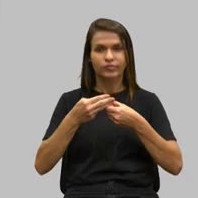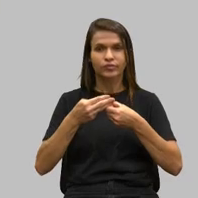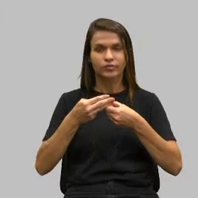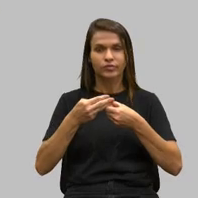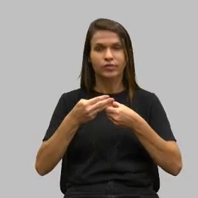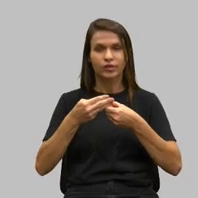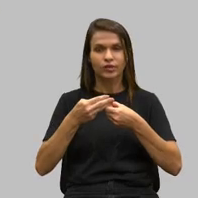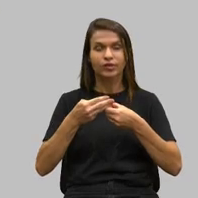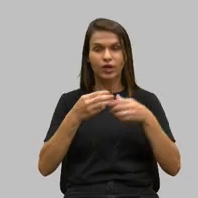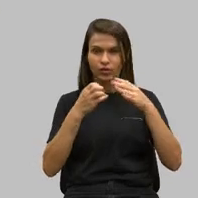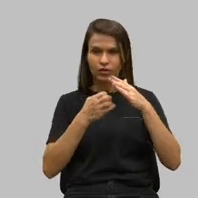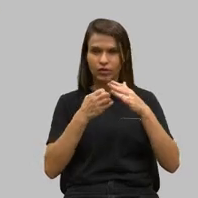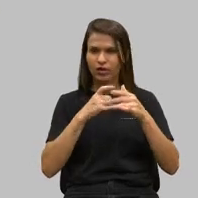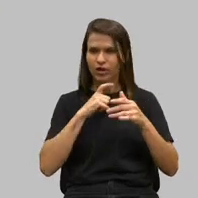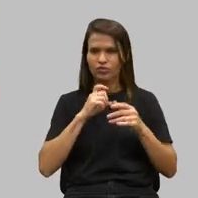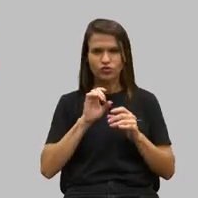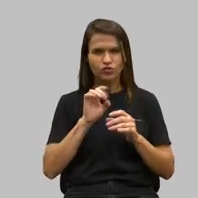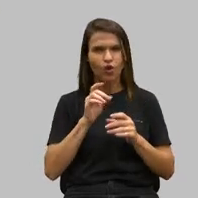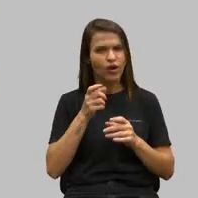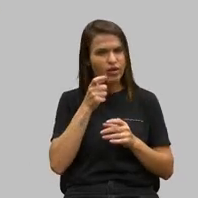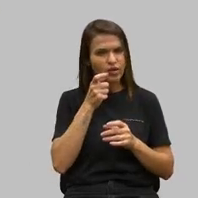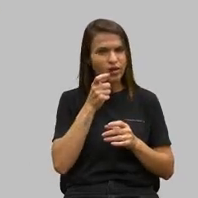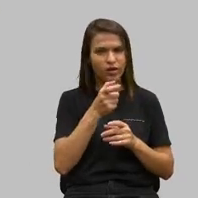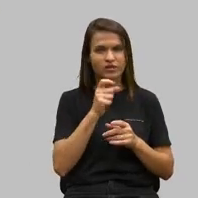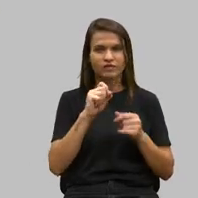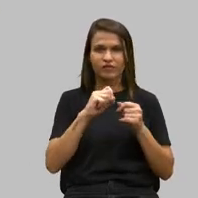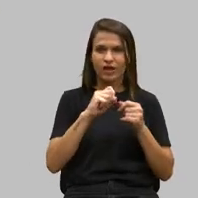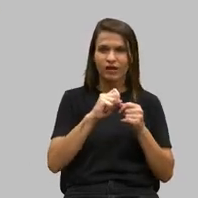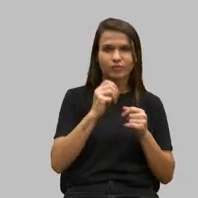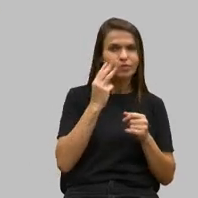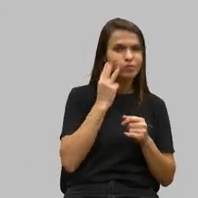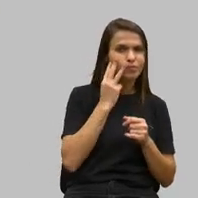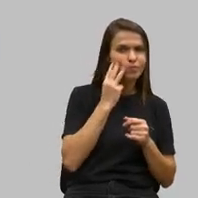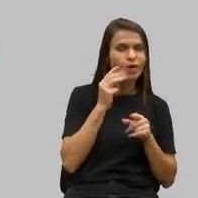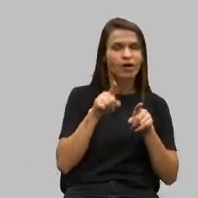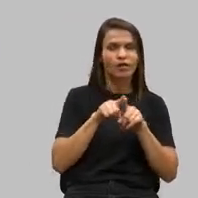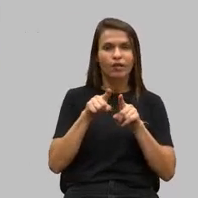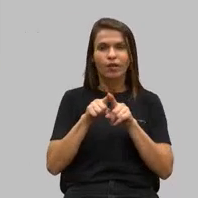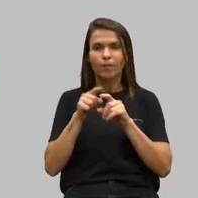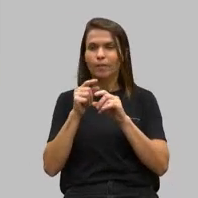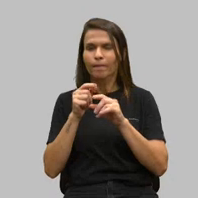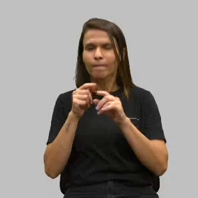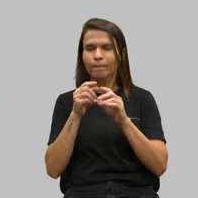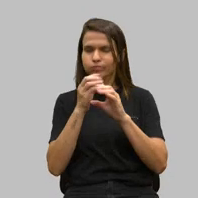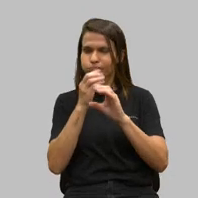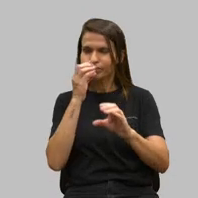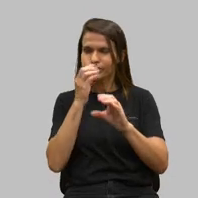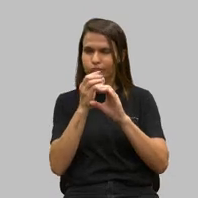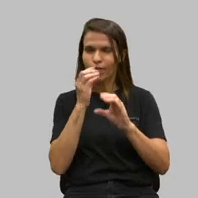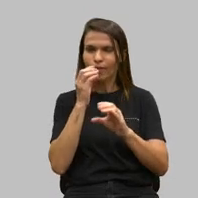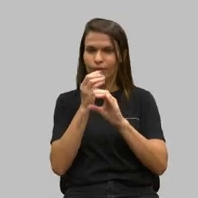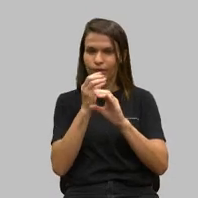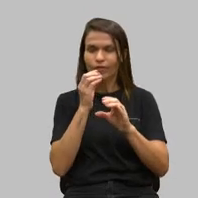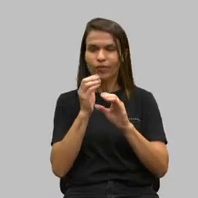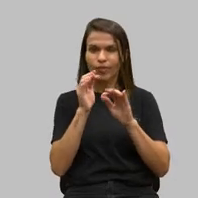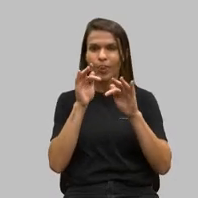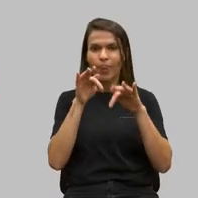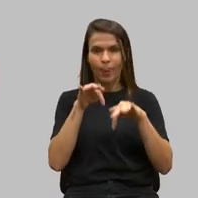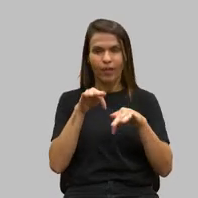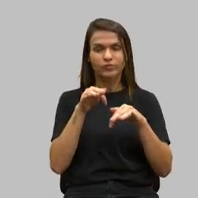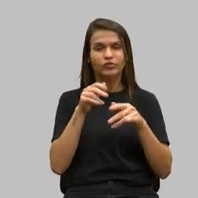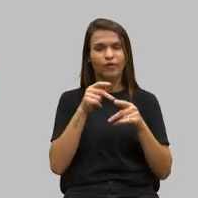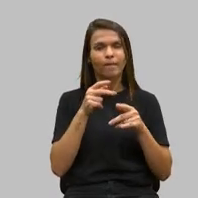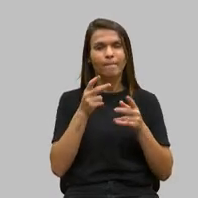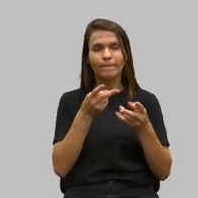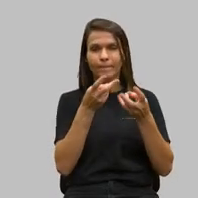contém interesse não só fazer mamografia, fazer mamografia e fazer o diagnóstico definitivo. Então, nós estamos revisitando, esse valor